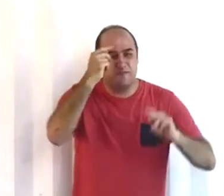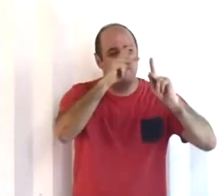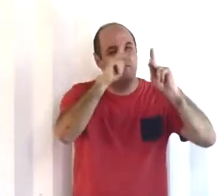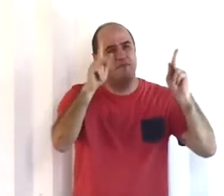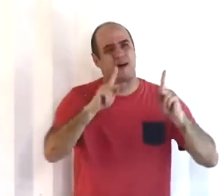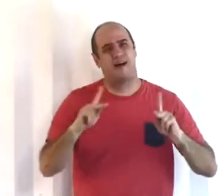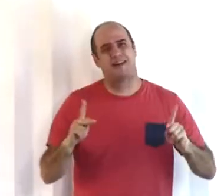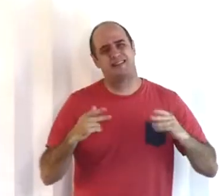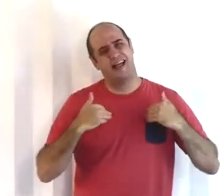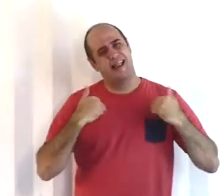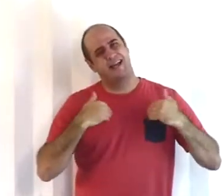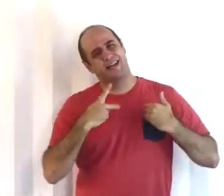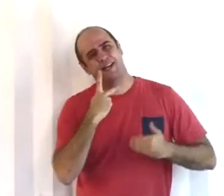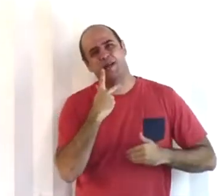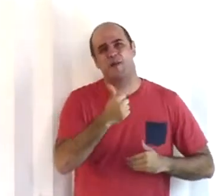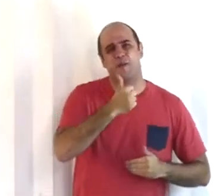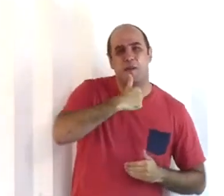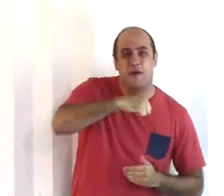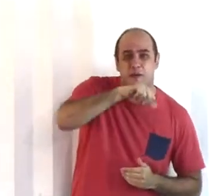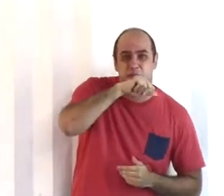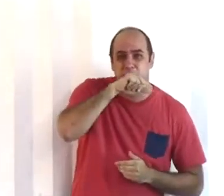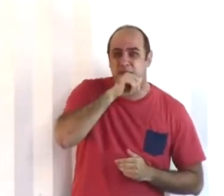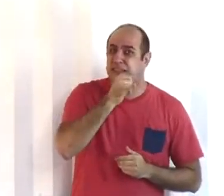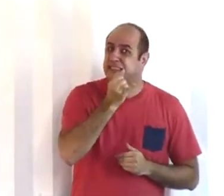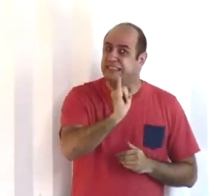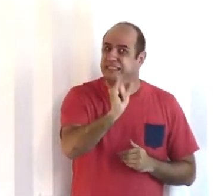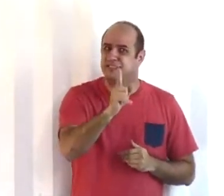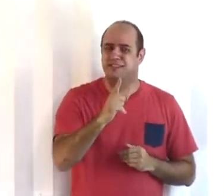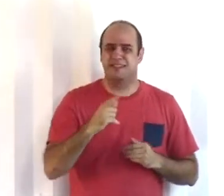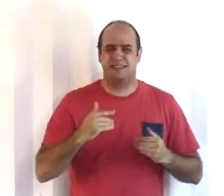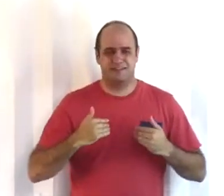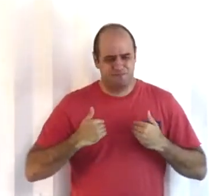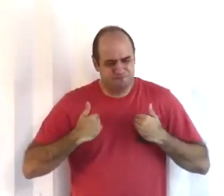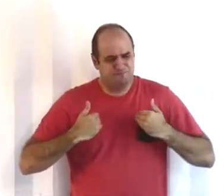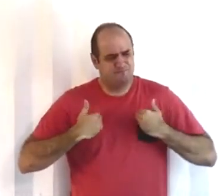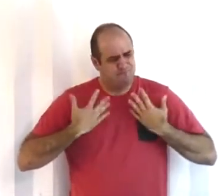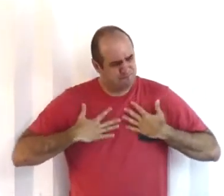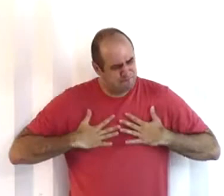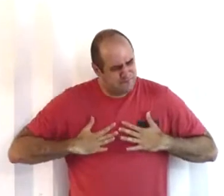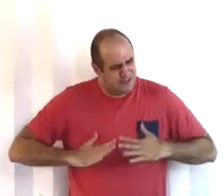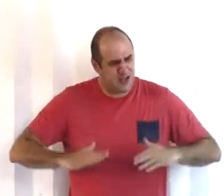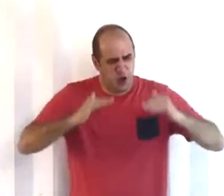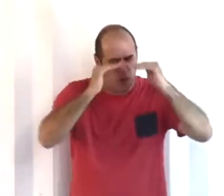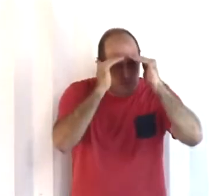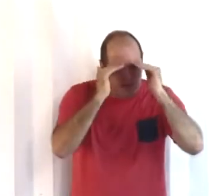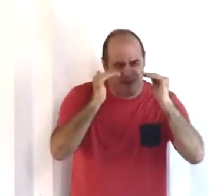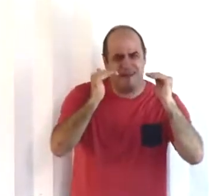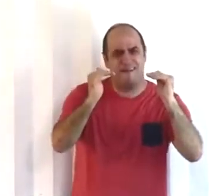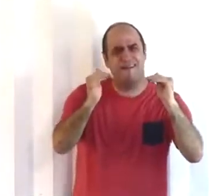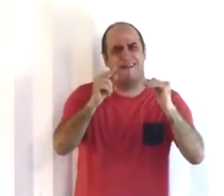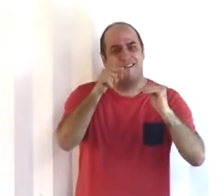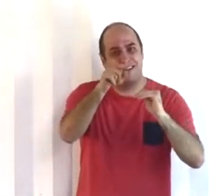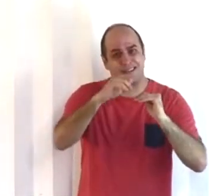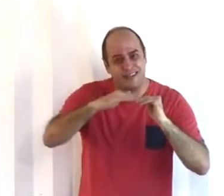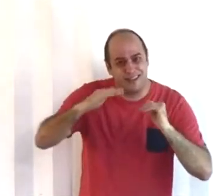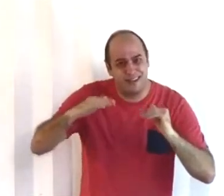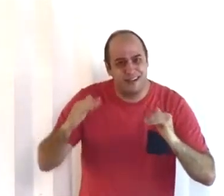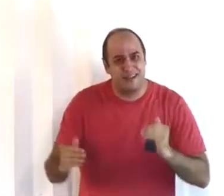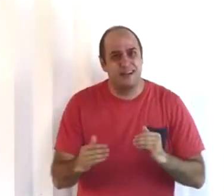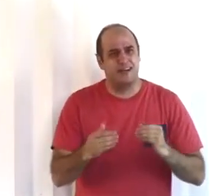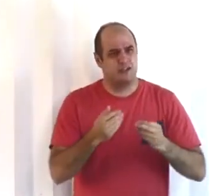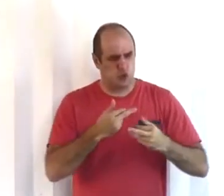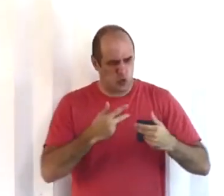dar aos seus pais, se você for uma criança cordata, uma criança obediente, uma criança que divide o